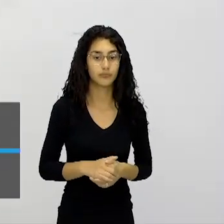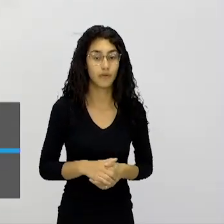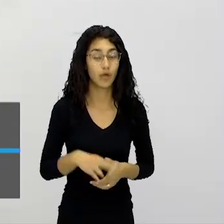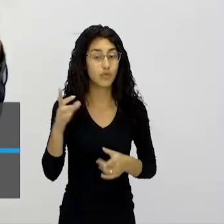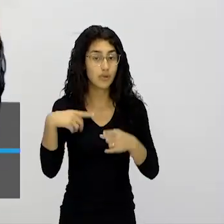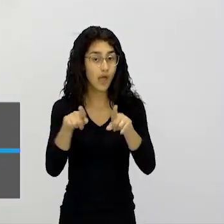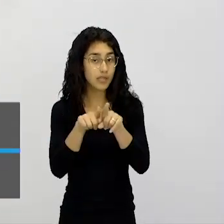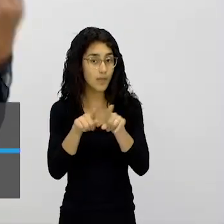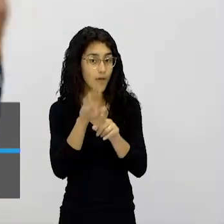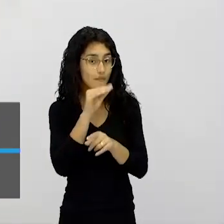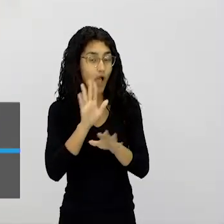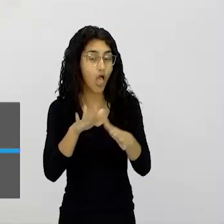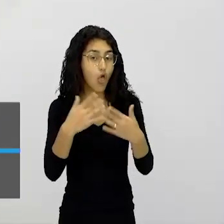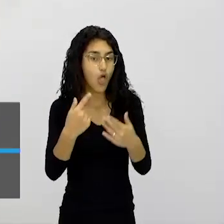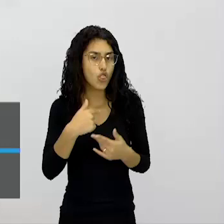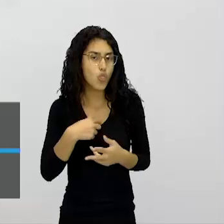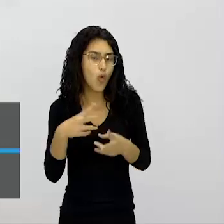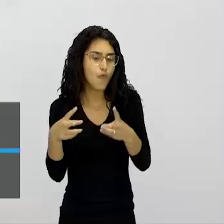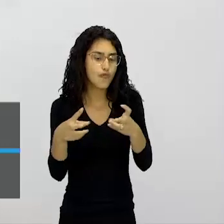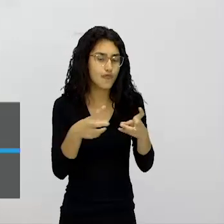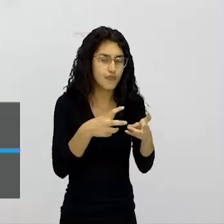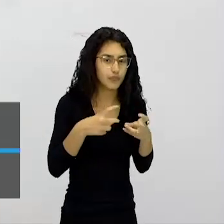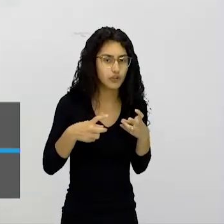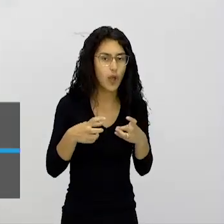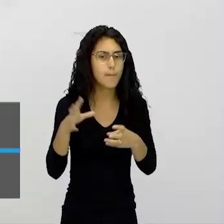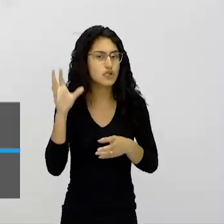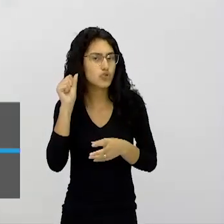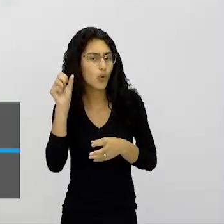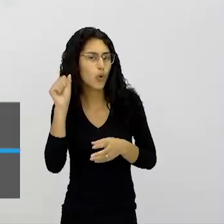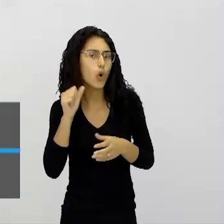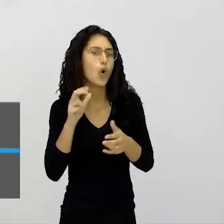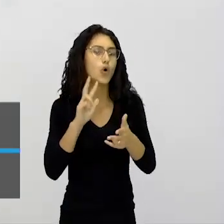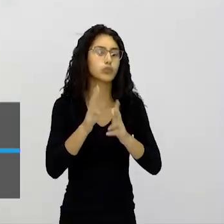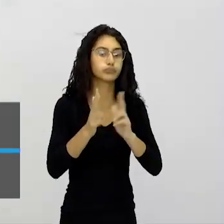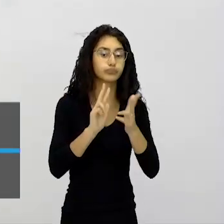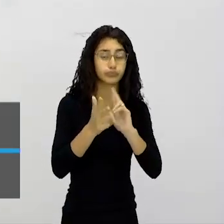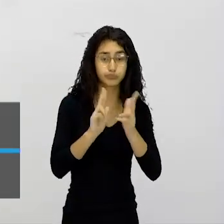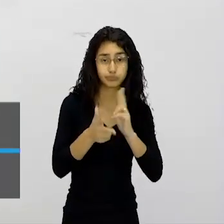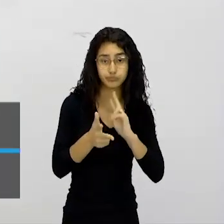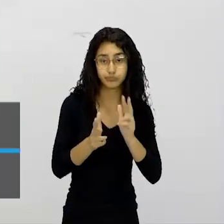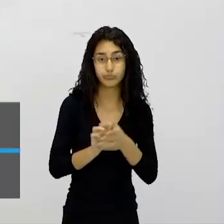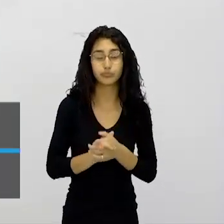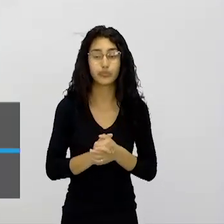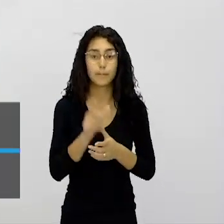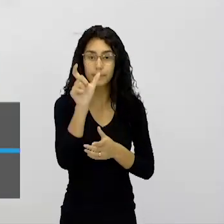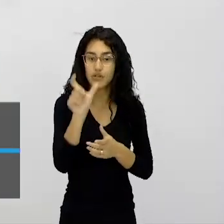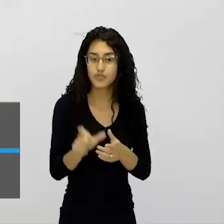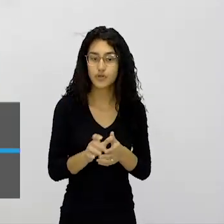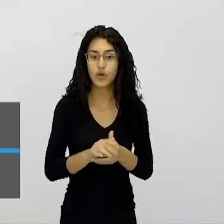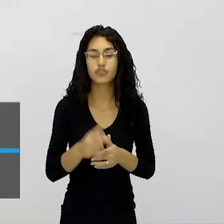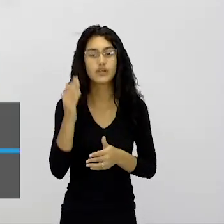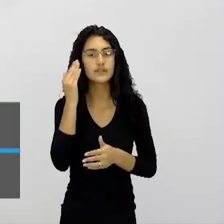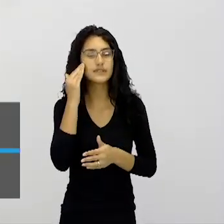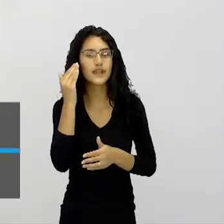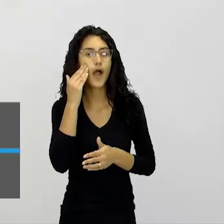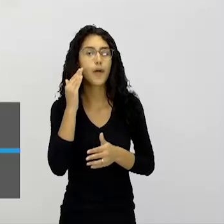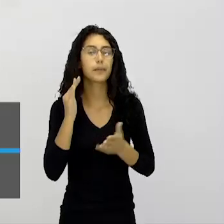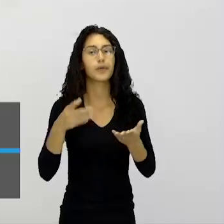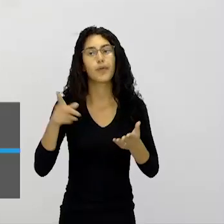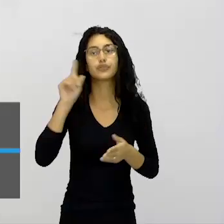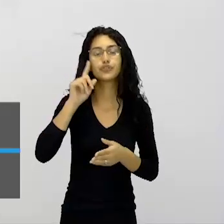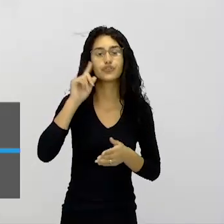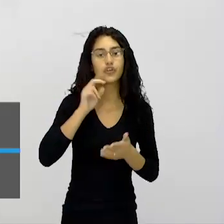falar. Quando eu escuto o outro sem olhar o tempo inteiro nisso daqui, né? A gente sabe que no dia a dia, com